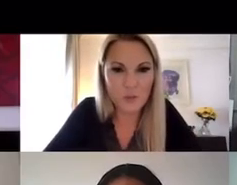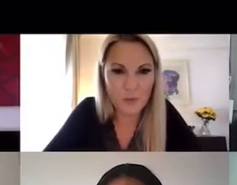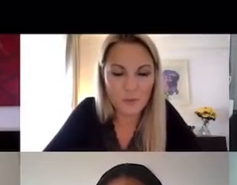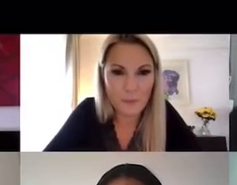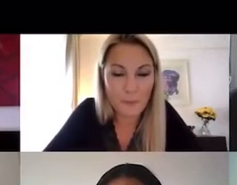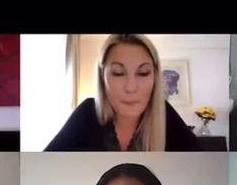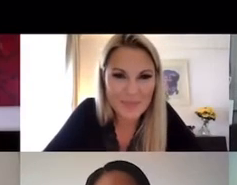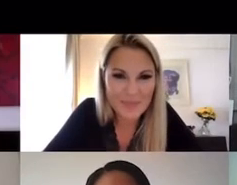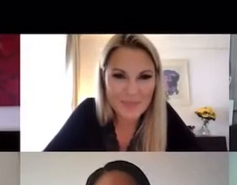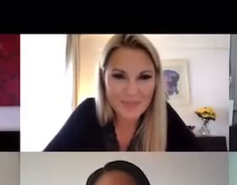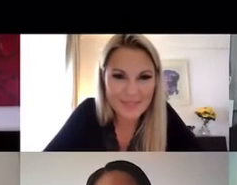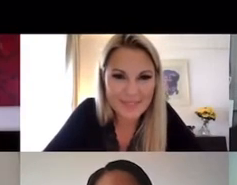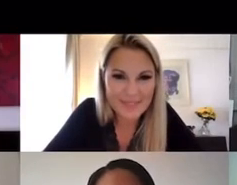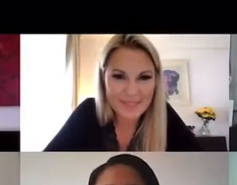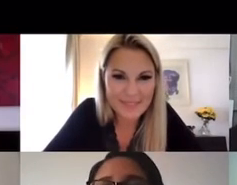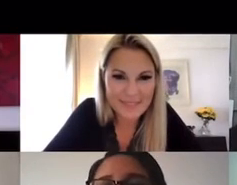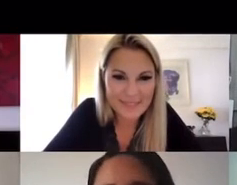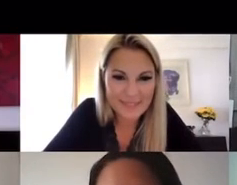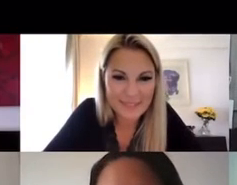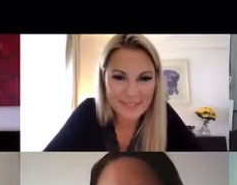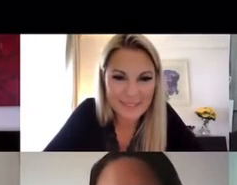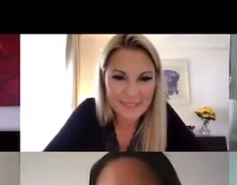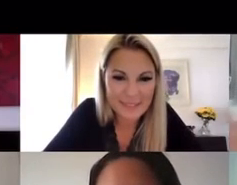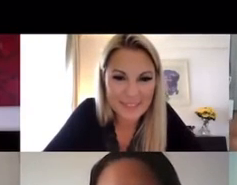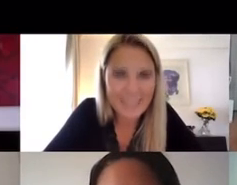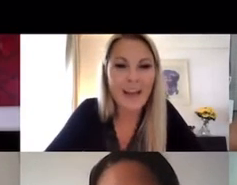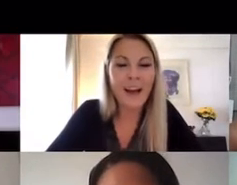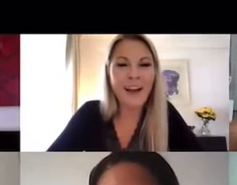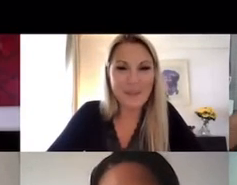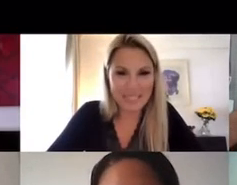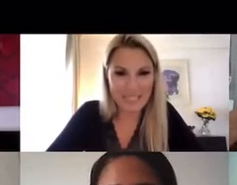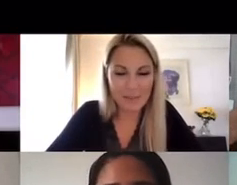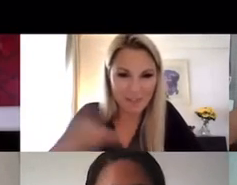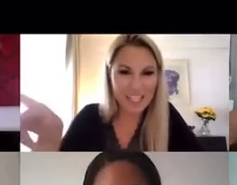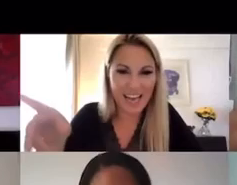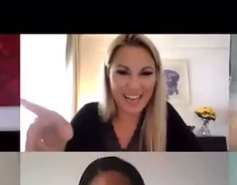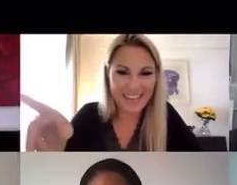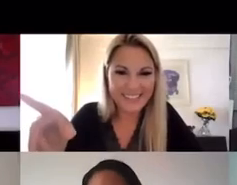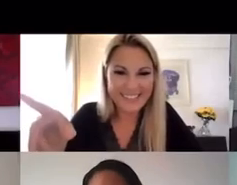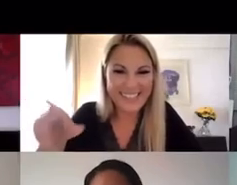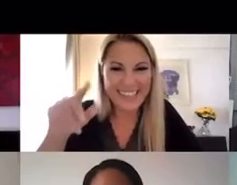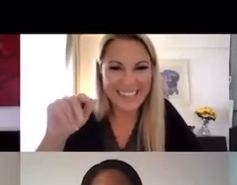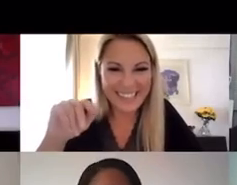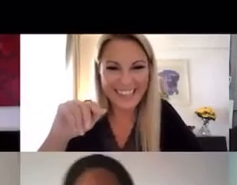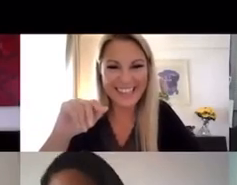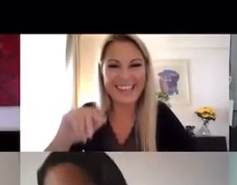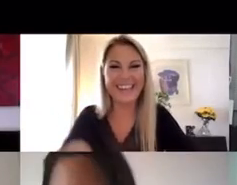ela me respondeu? Que a Mônica não queria trabalhar. Ah, como é que sabes? Estavas lá.